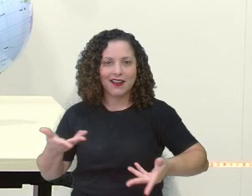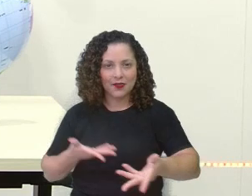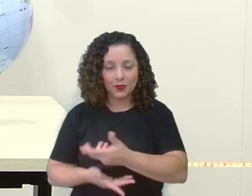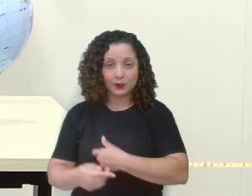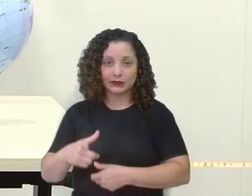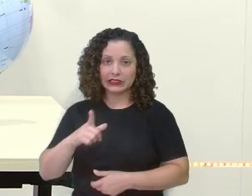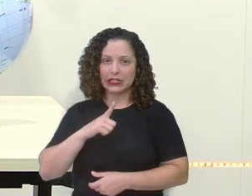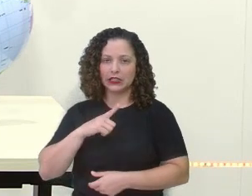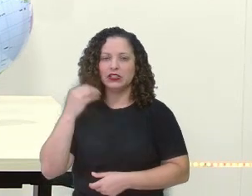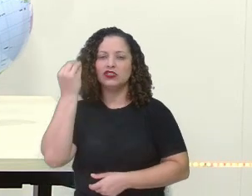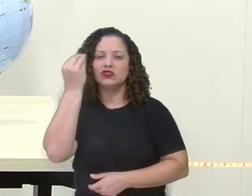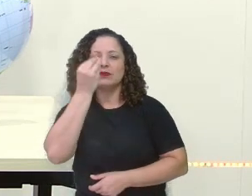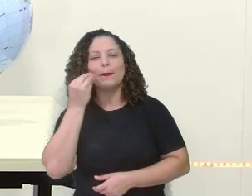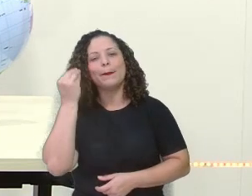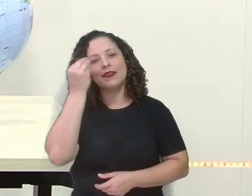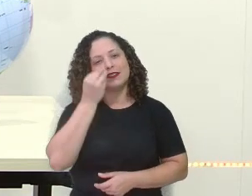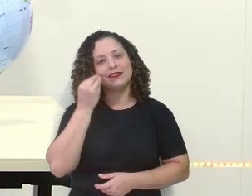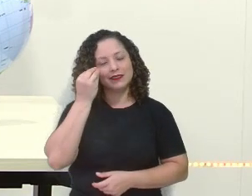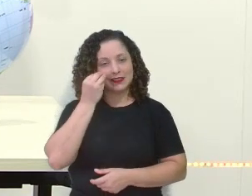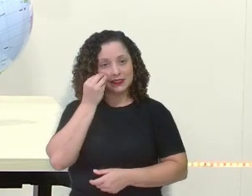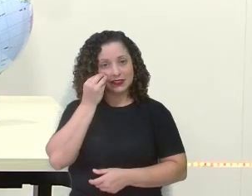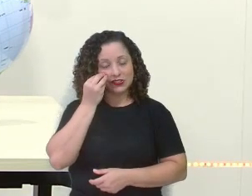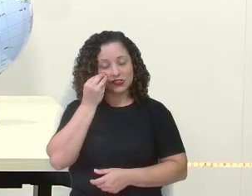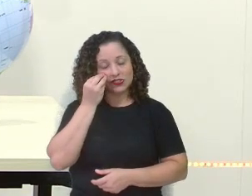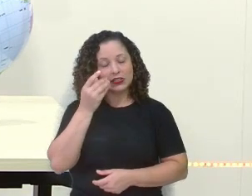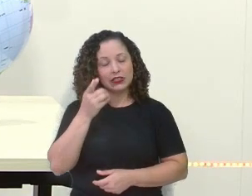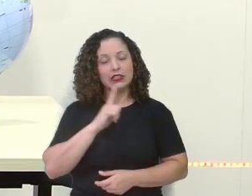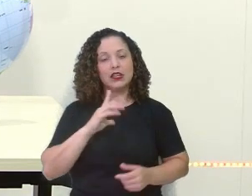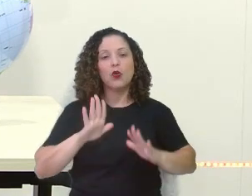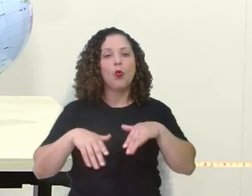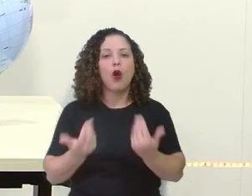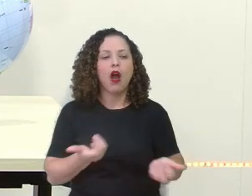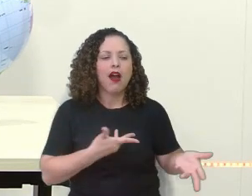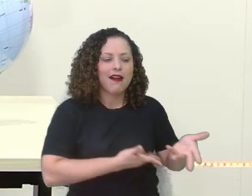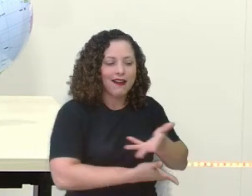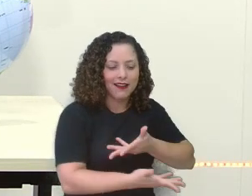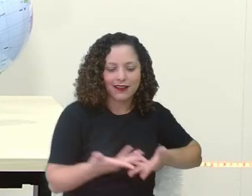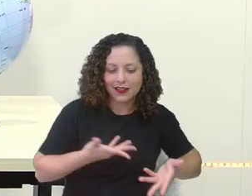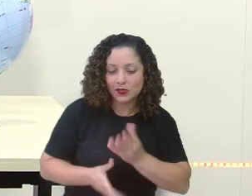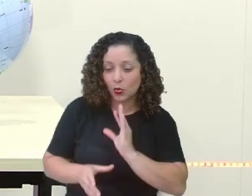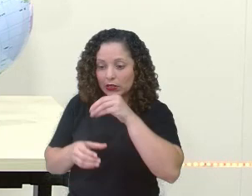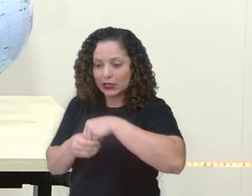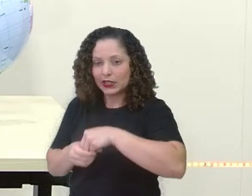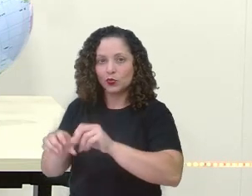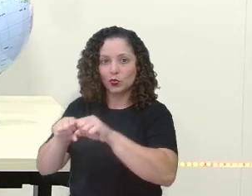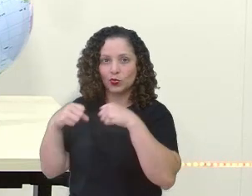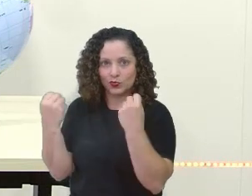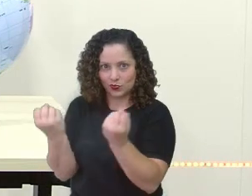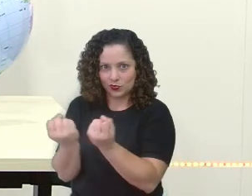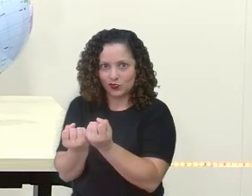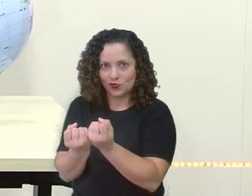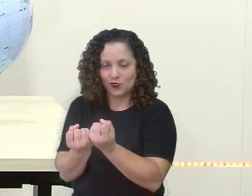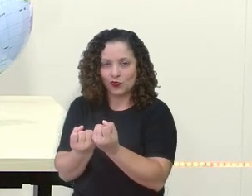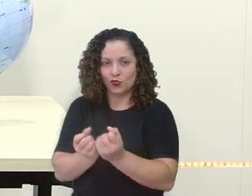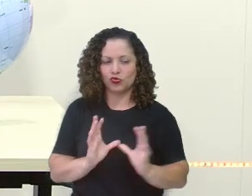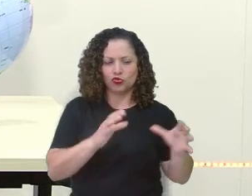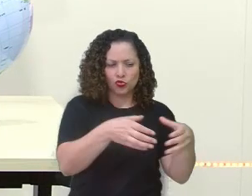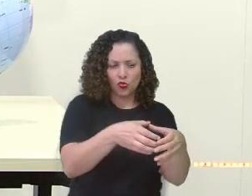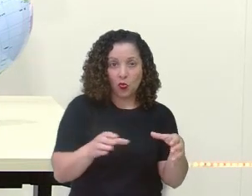as experiências de vida e a relação que construímos com esses grupos sociais, né, que nos rodeiam,